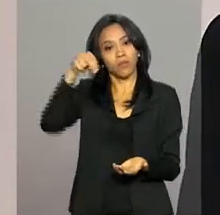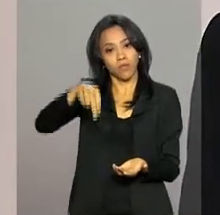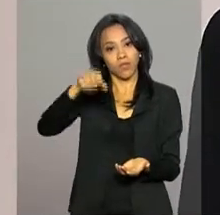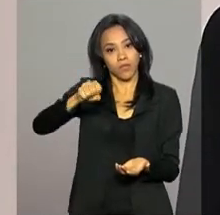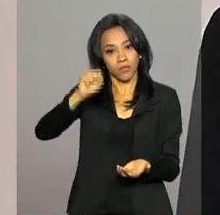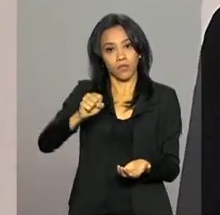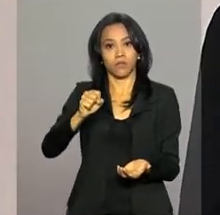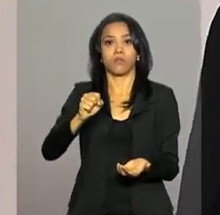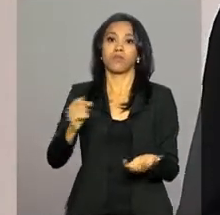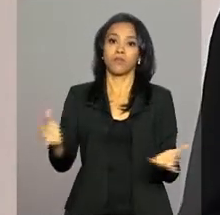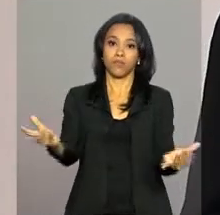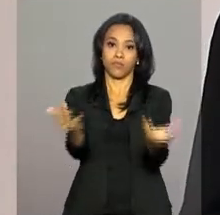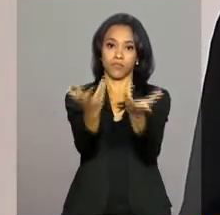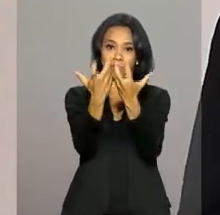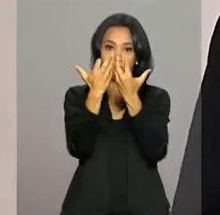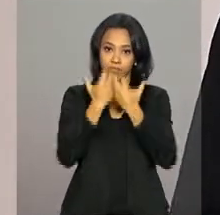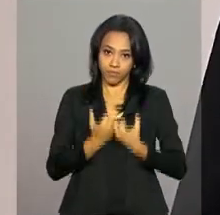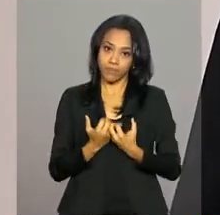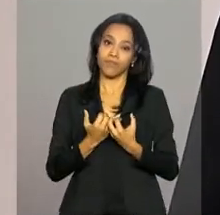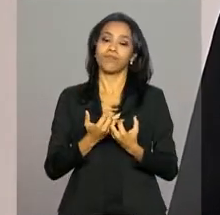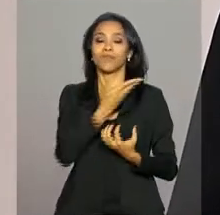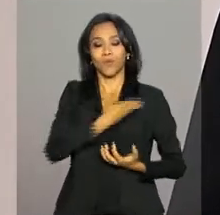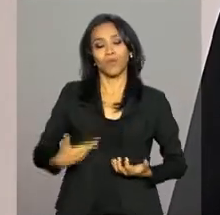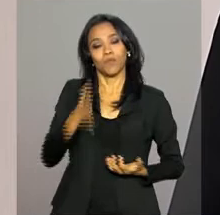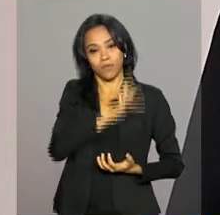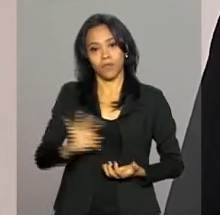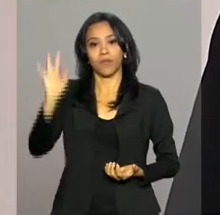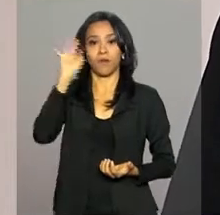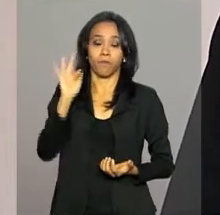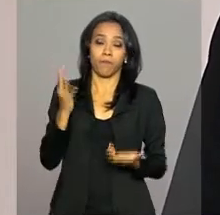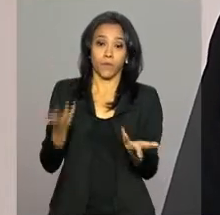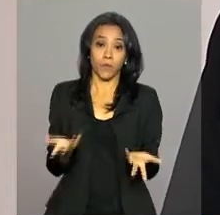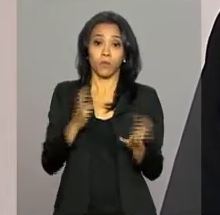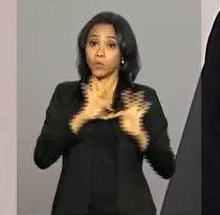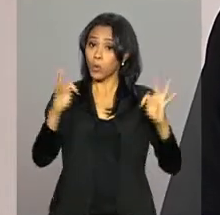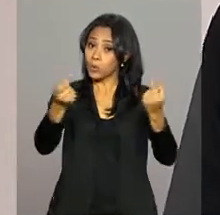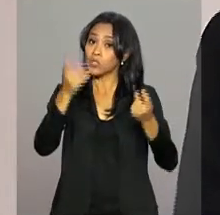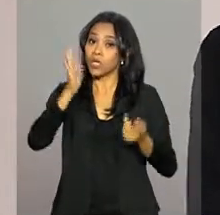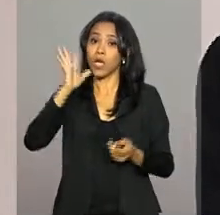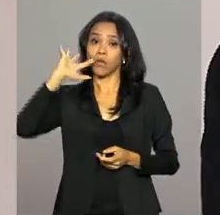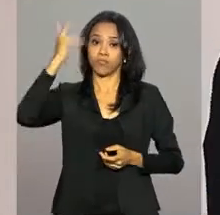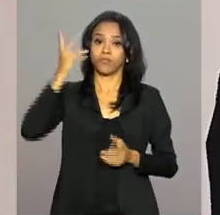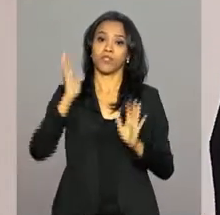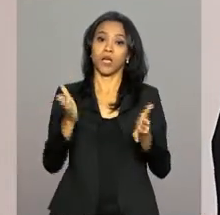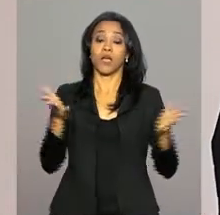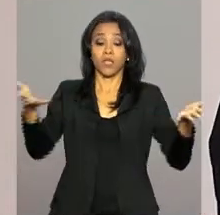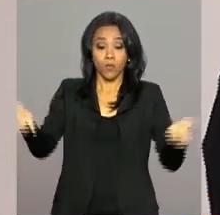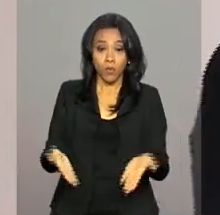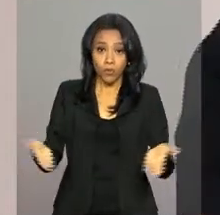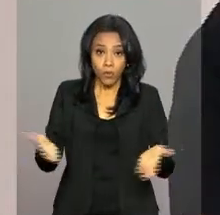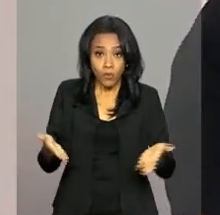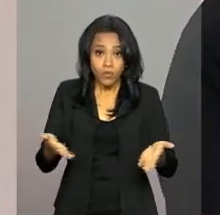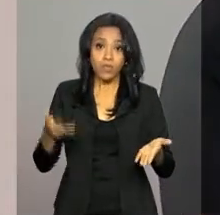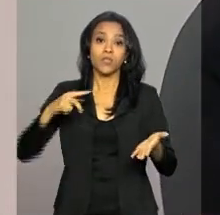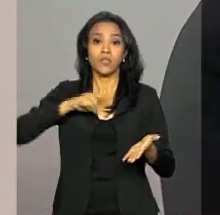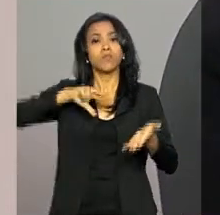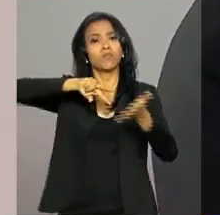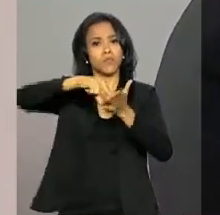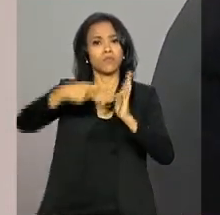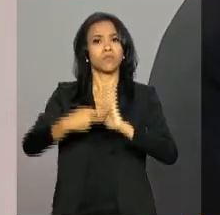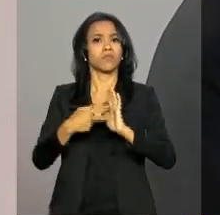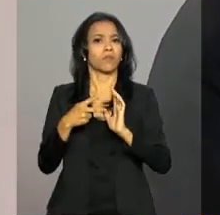tornaram-se adimplentes todos eles né então a este gesto de hoje têm esta significação